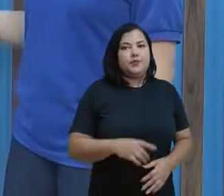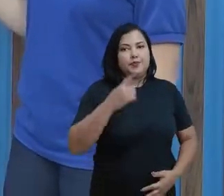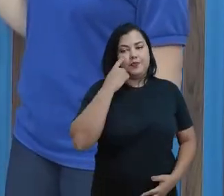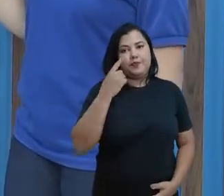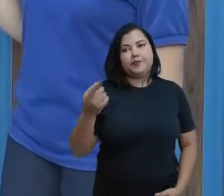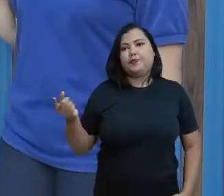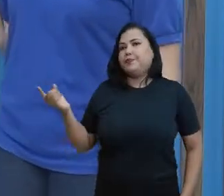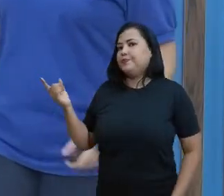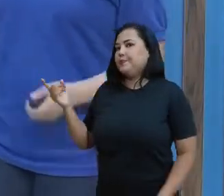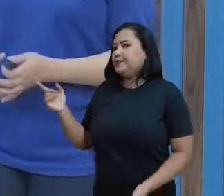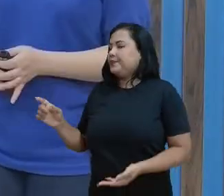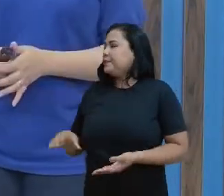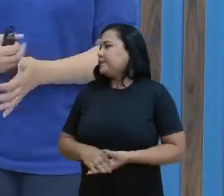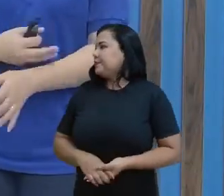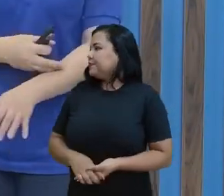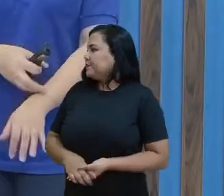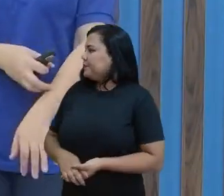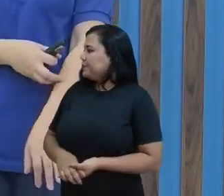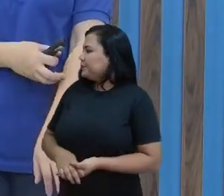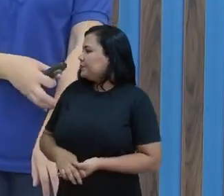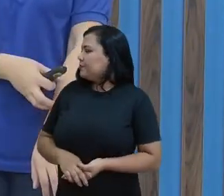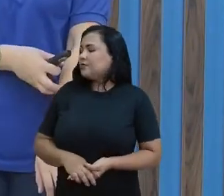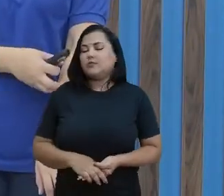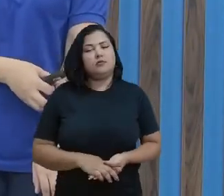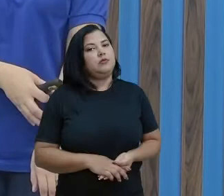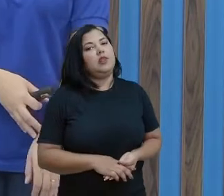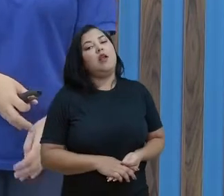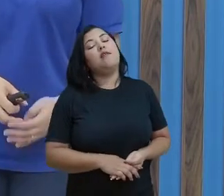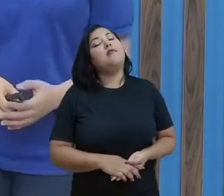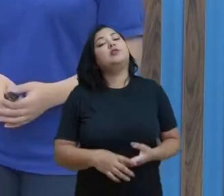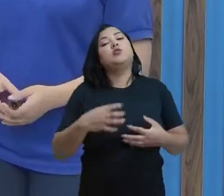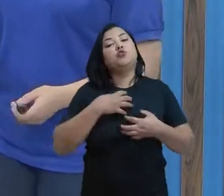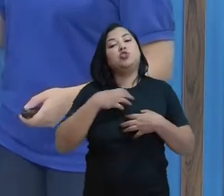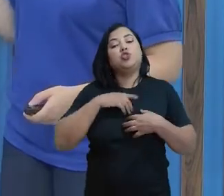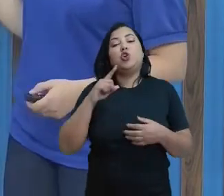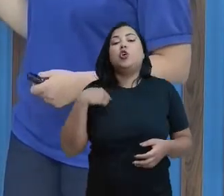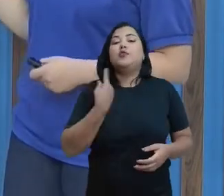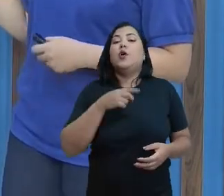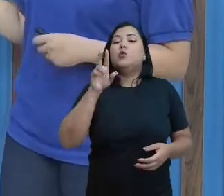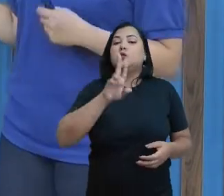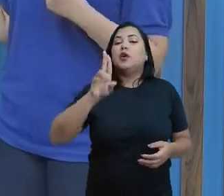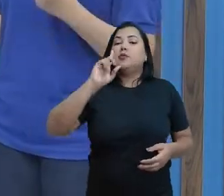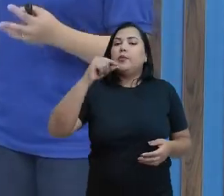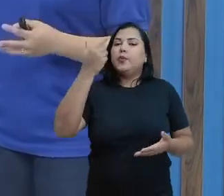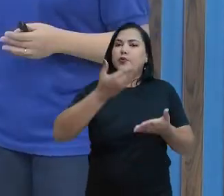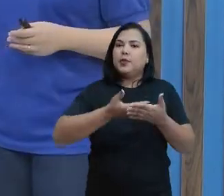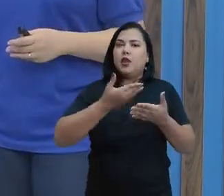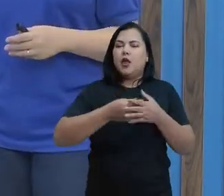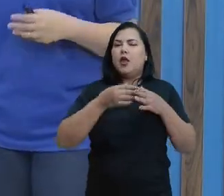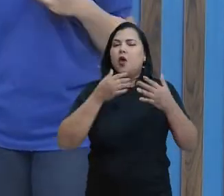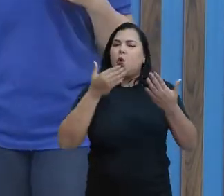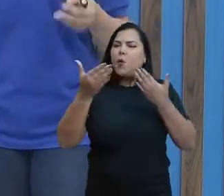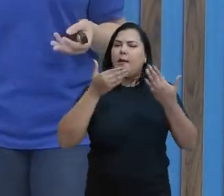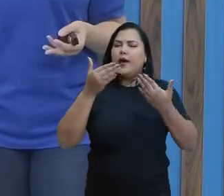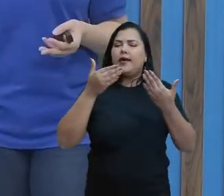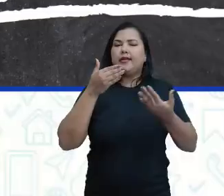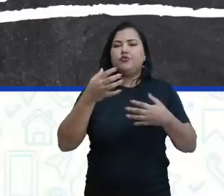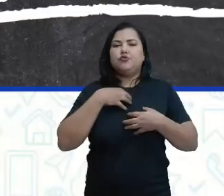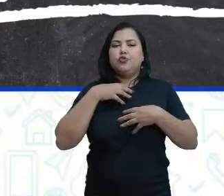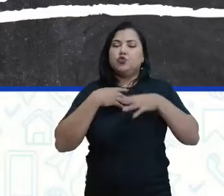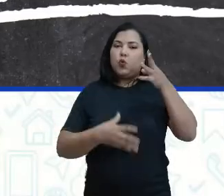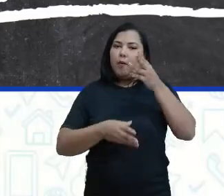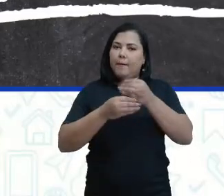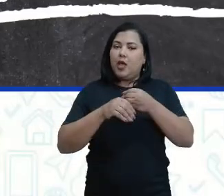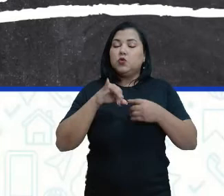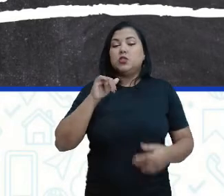ó. Esse vai ser o formato que a gente vai utilizar na próxima aula, tá certo, gente? Comparando aí as maneiras completas e incompletas,